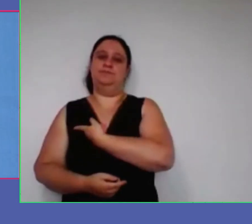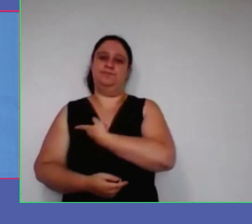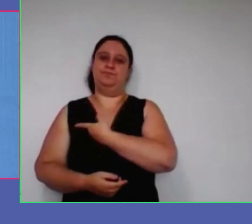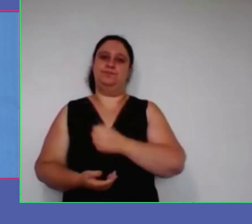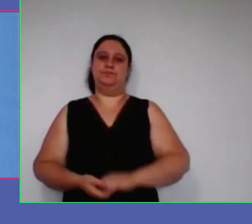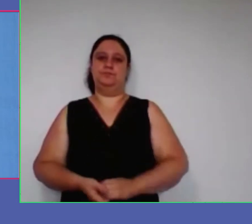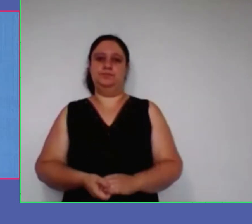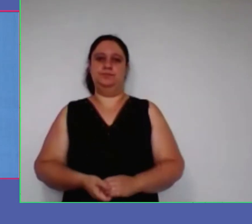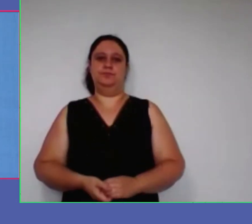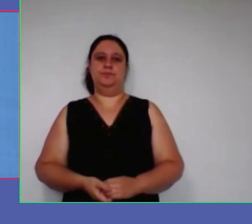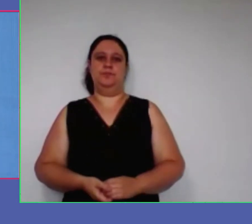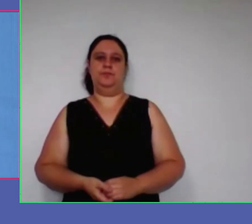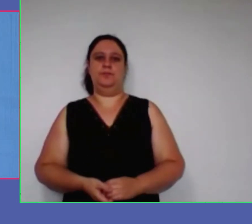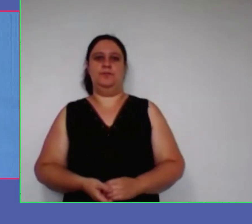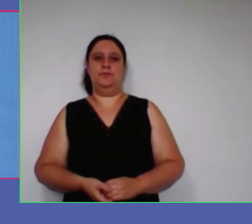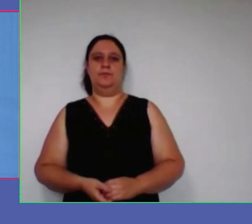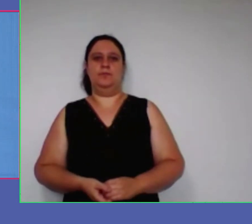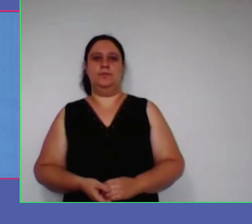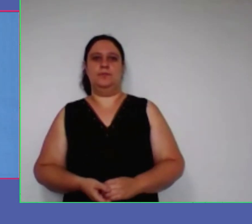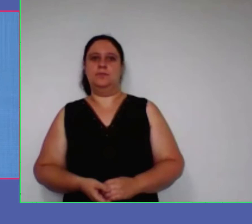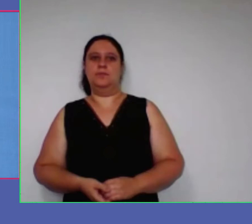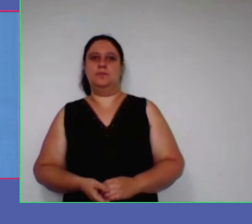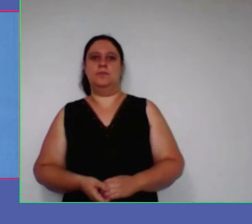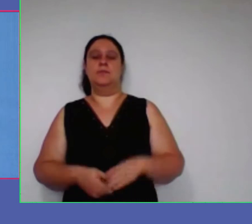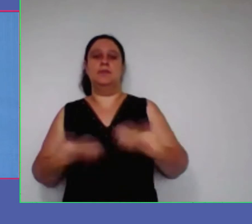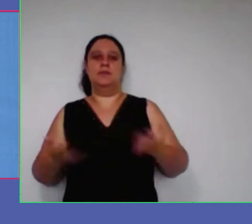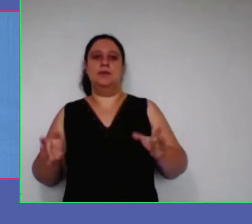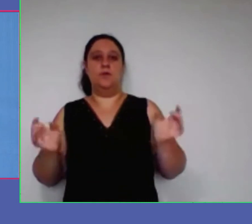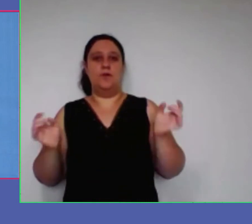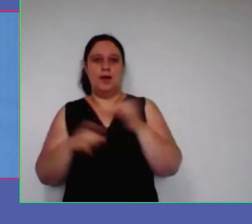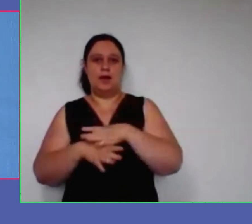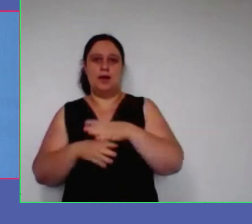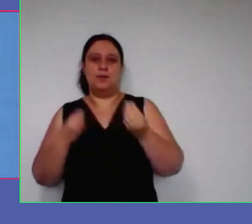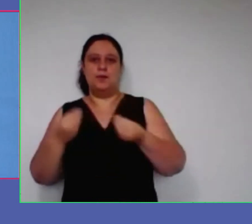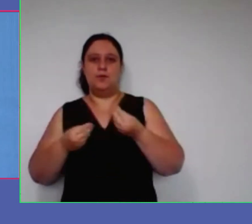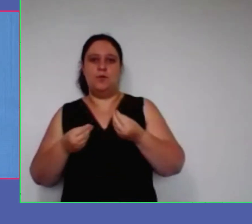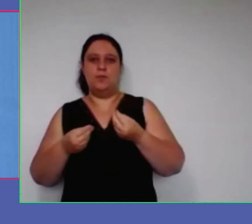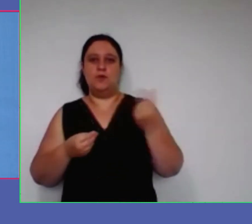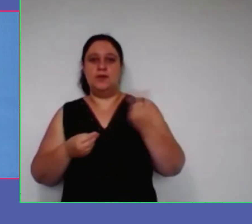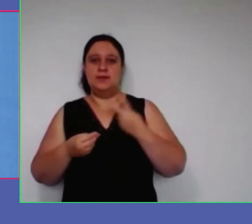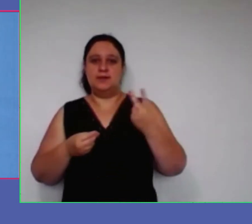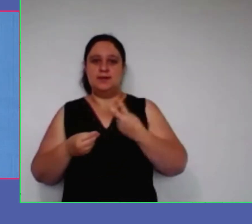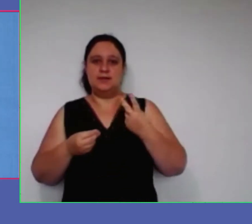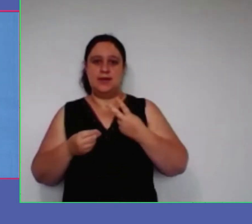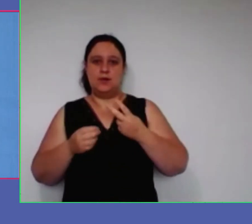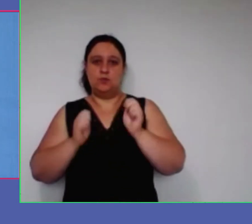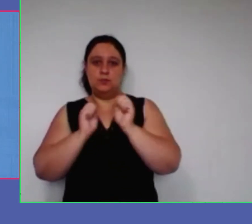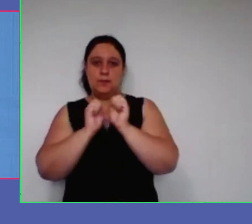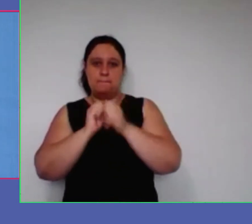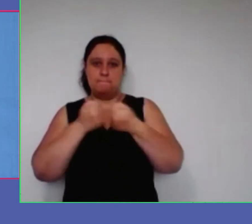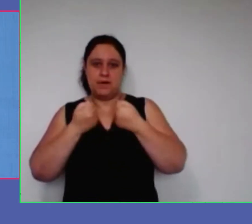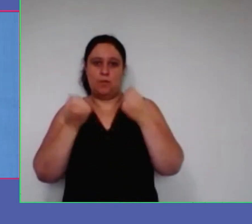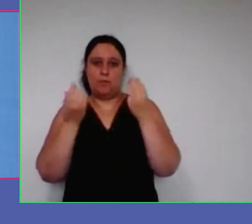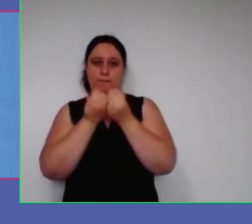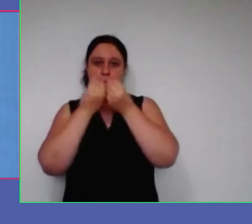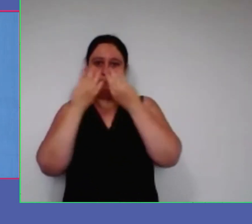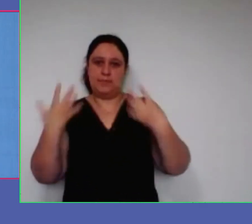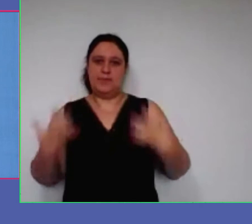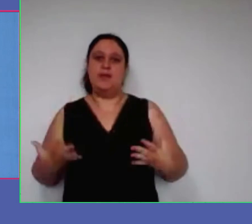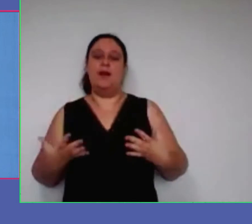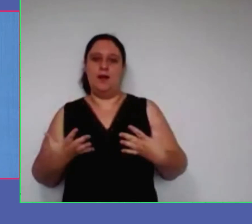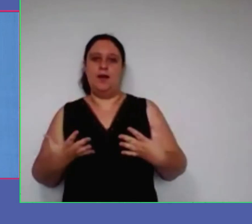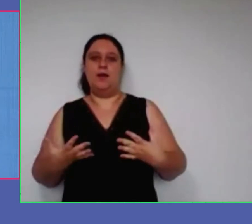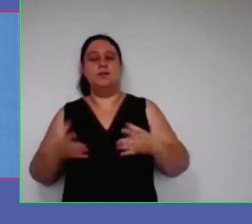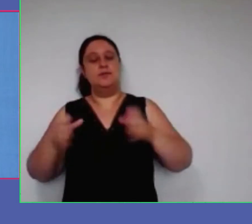e termina com a segunda multiplicação dos pães. Eu já expliquei, o Senhor precisa usar